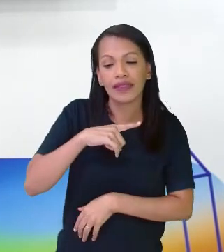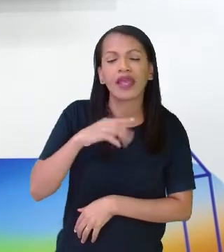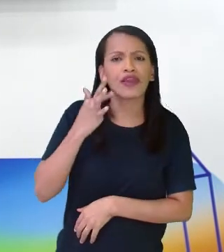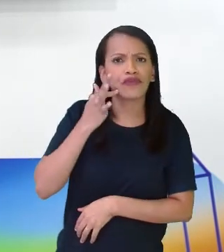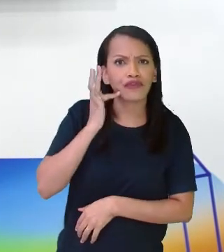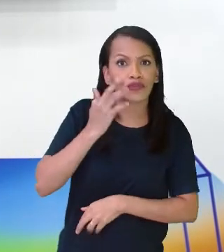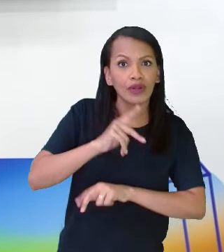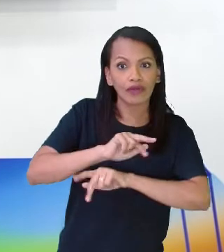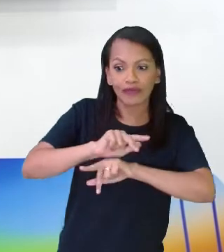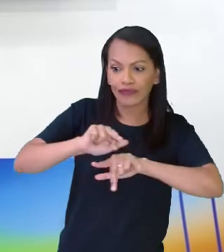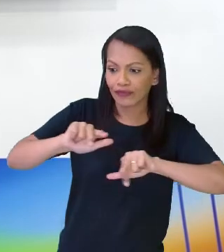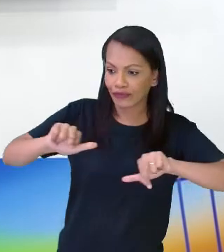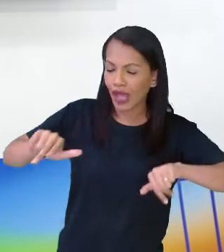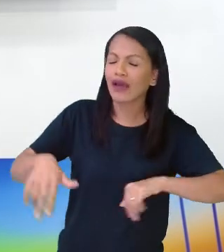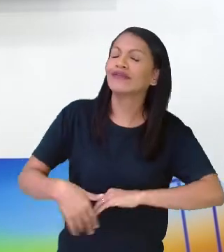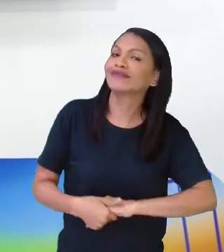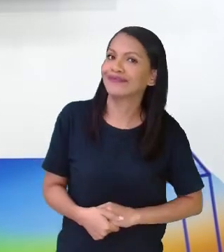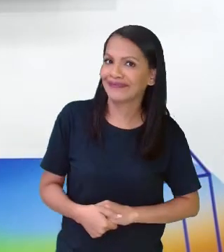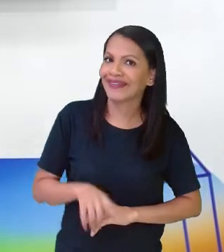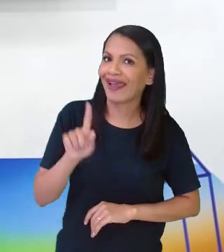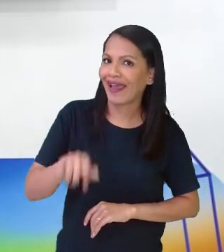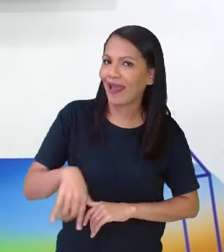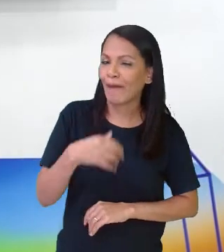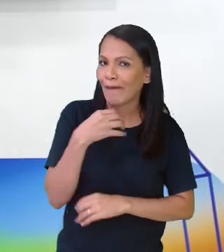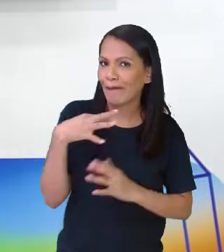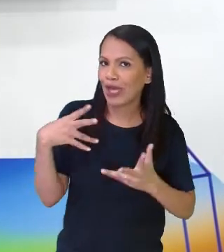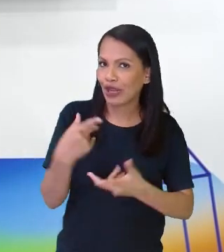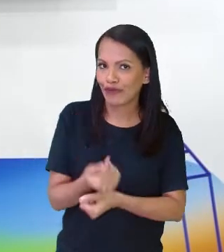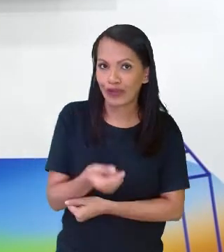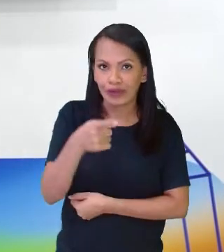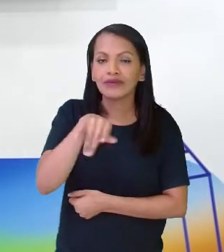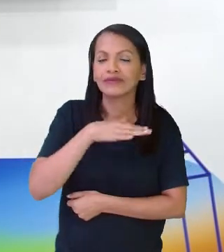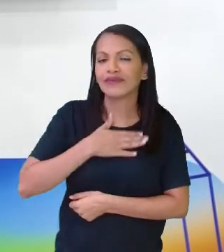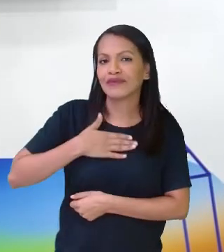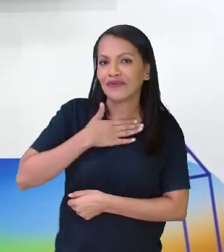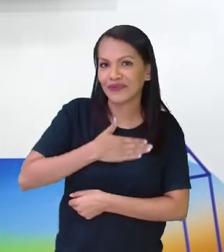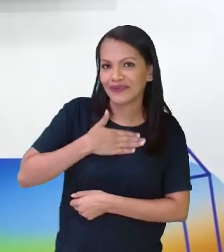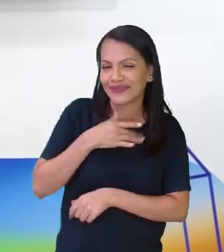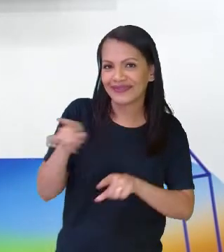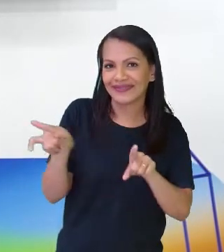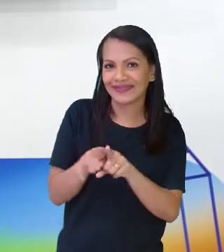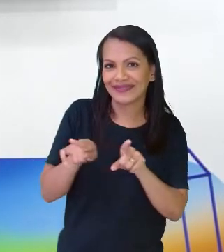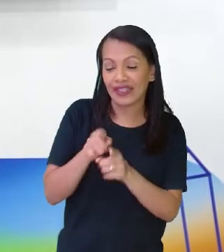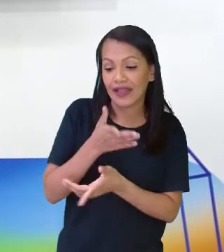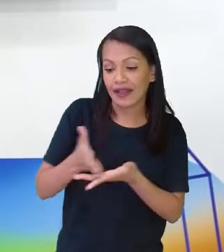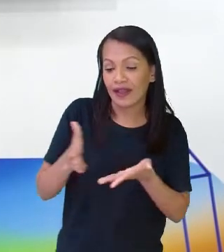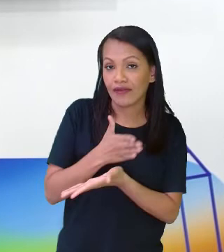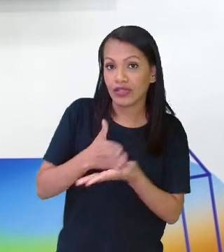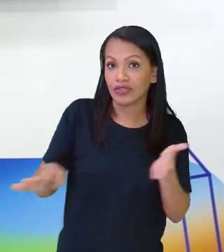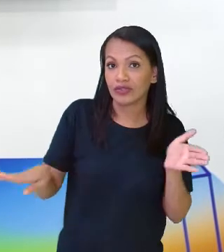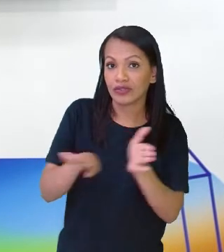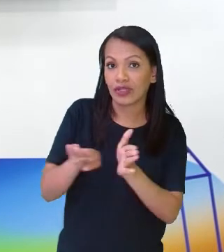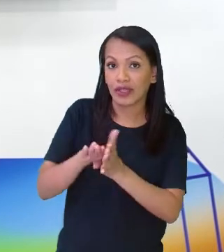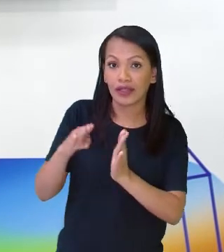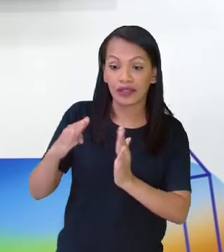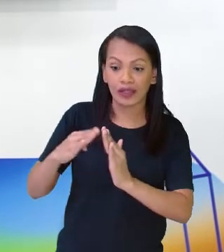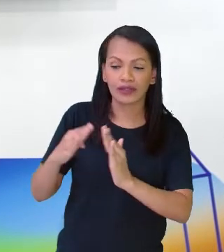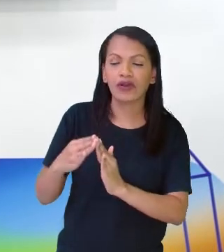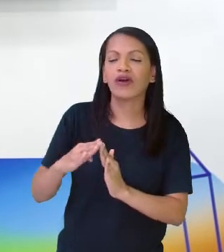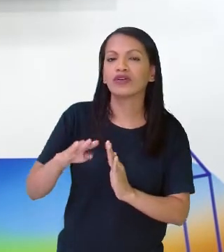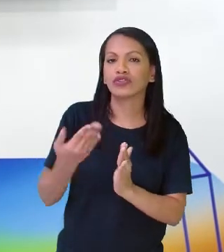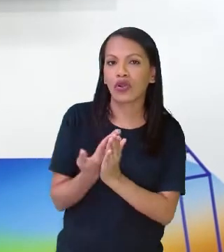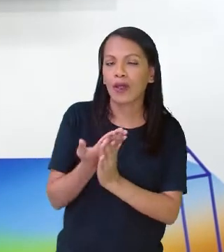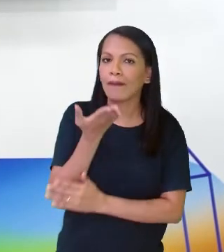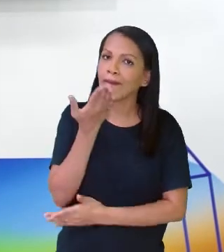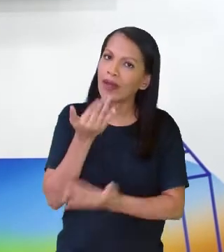variedade incrível. Massa. Sei que vocês devem gostar também. E às vezes chega na escola também as frutas para a gente consumir. Eu